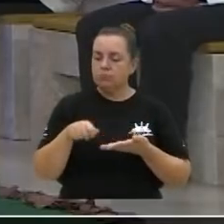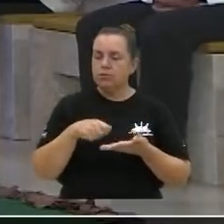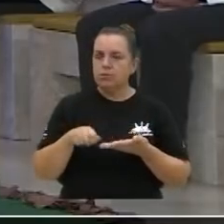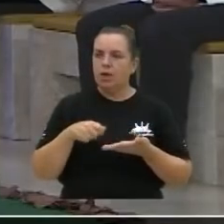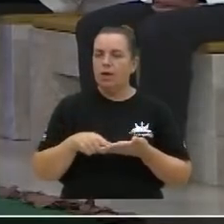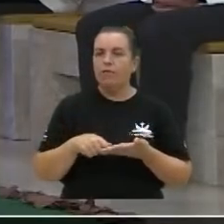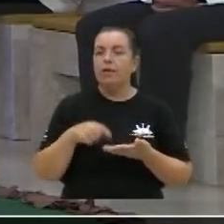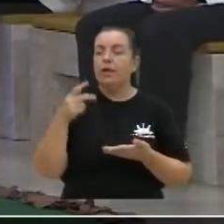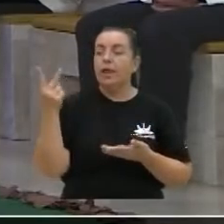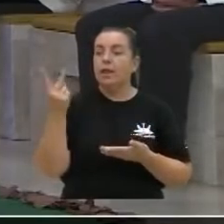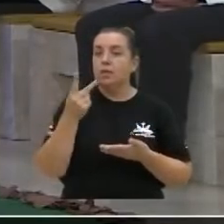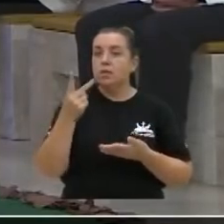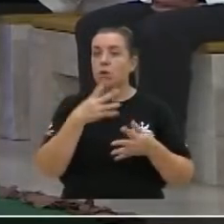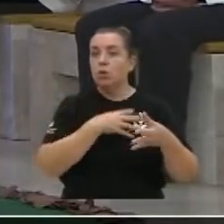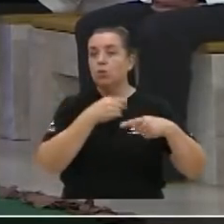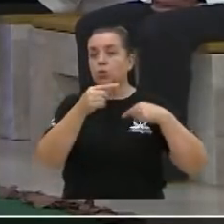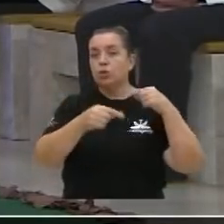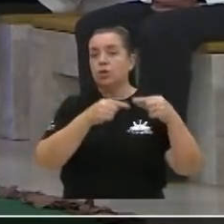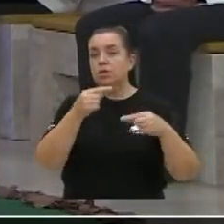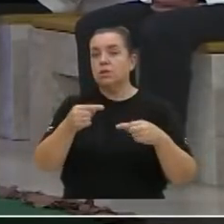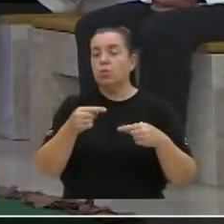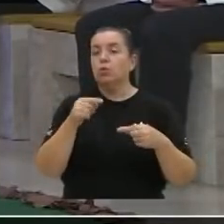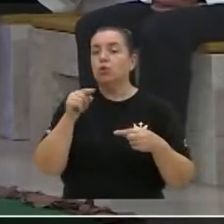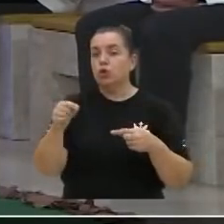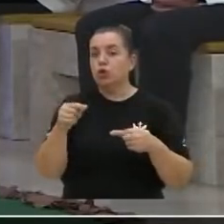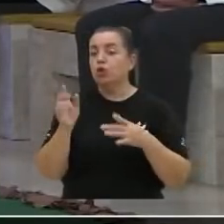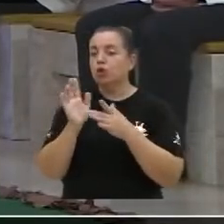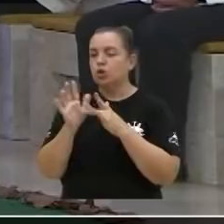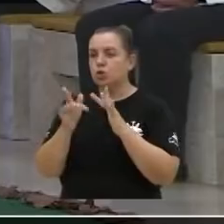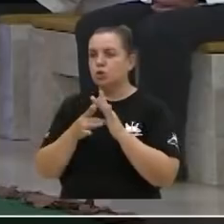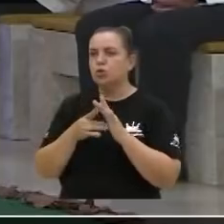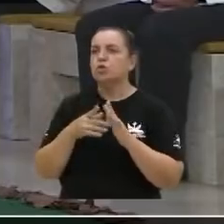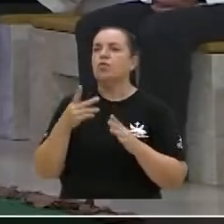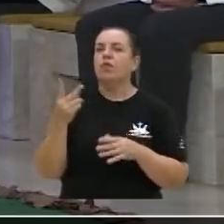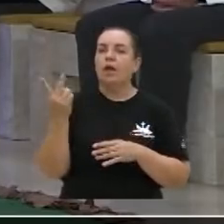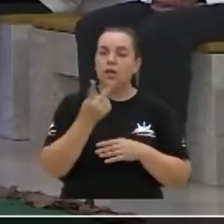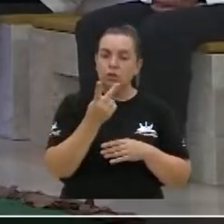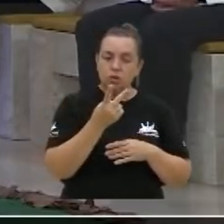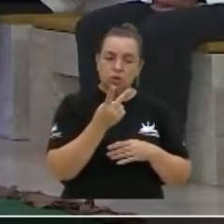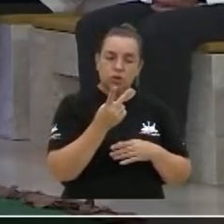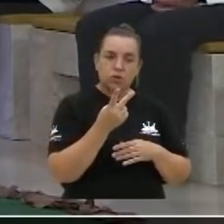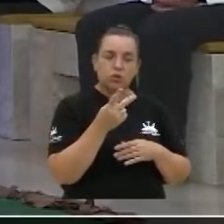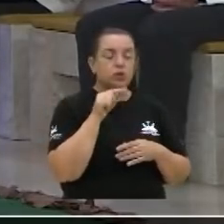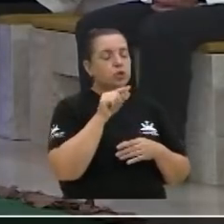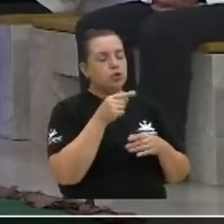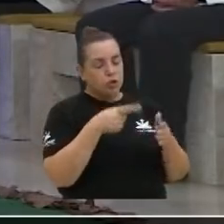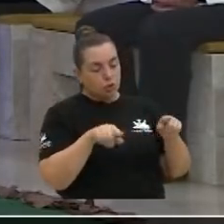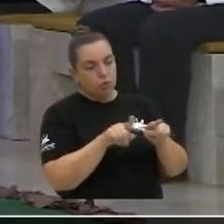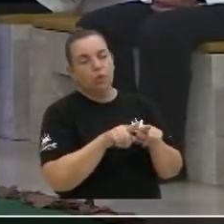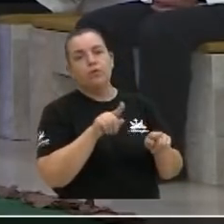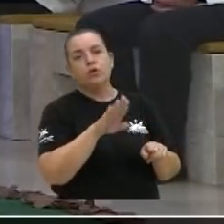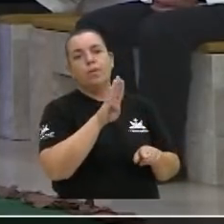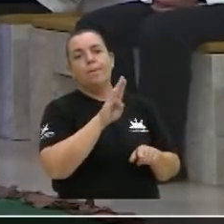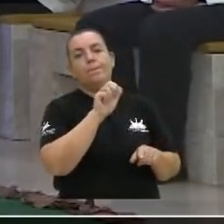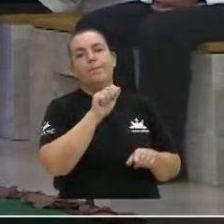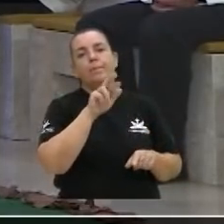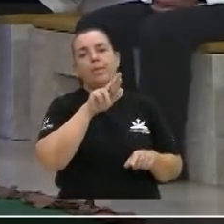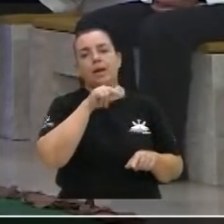é da segunda geração, fala de Barnabé, que é da segunda geração de apóstolos. Diz